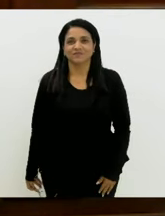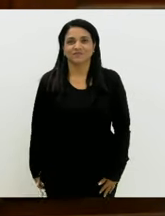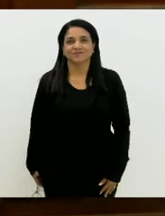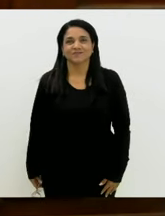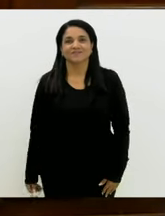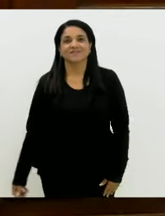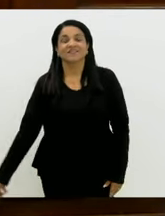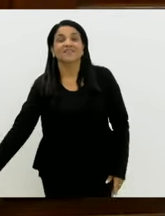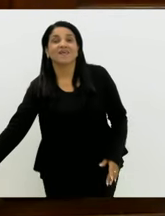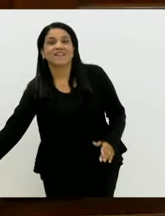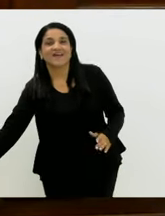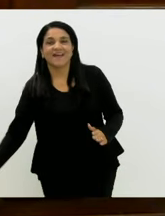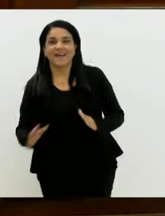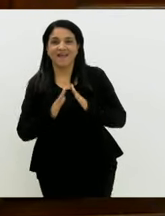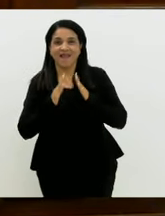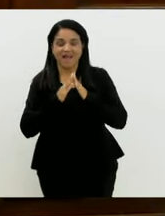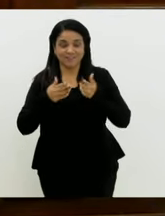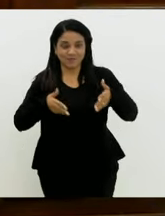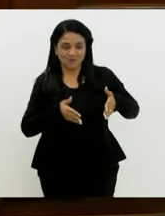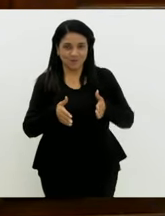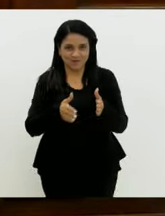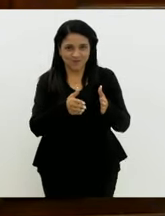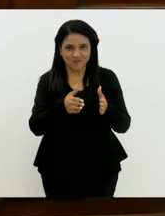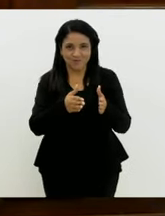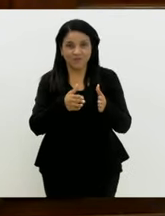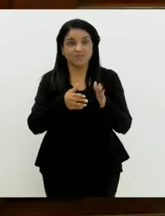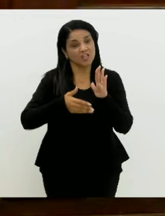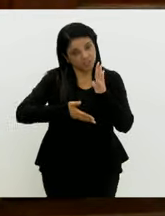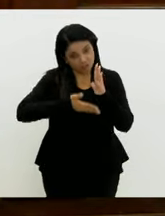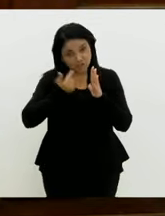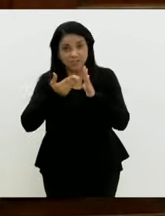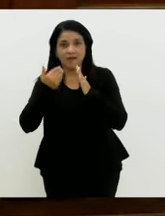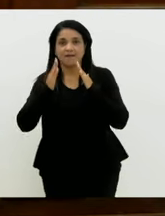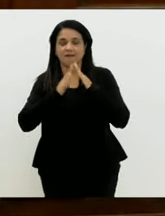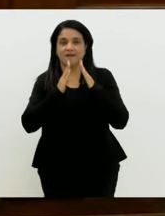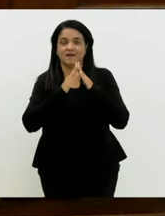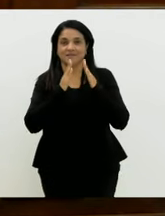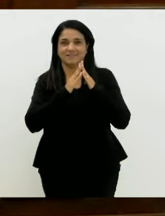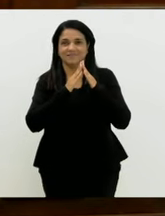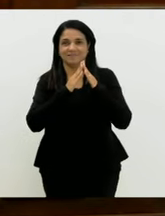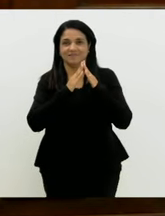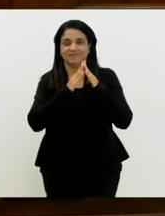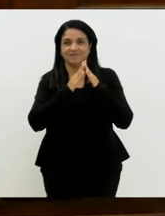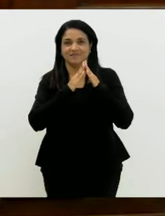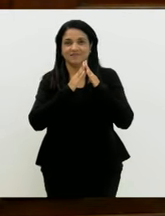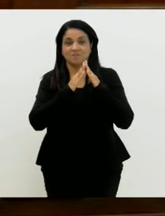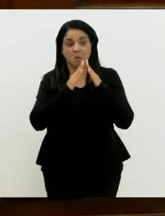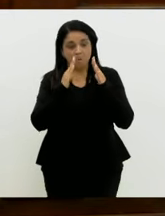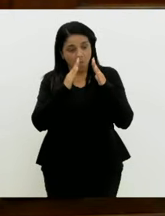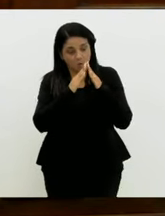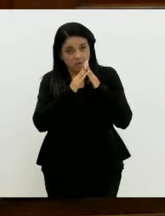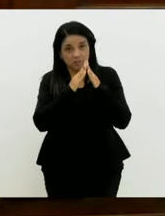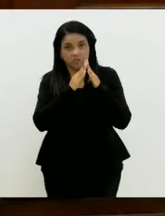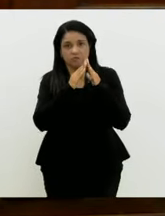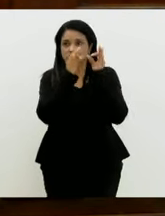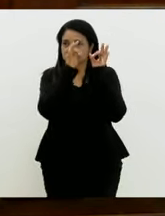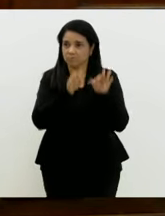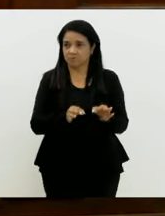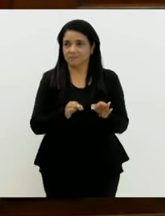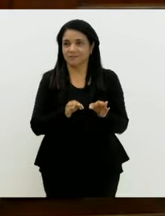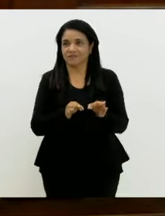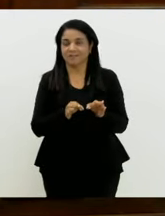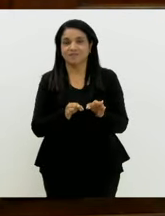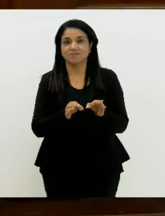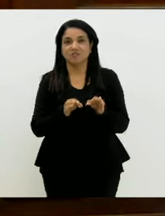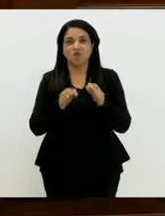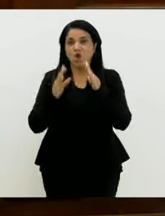no Rio. Tem que retirar? Tem. Mas vamos dar uma moradia decente. Não vamos pegar e construir